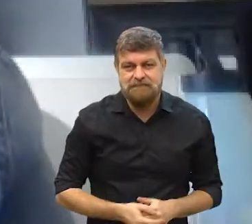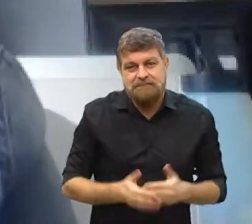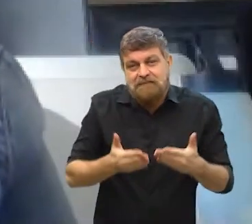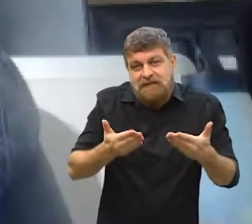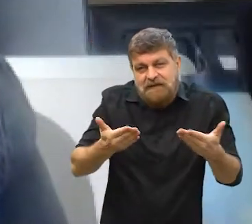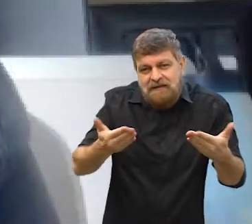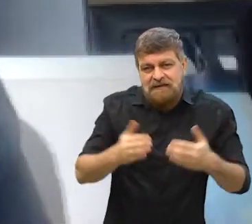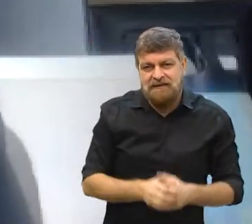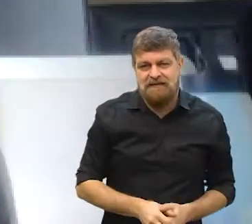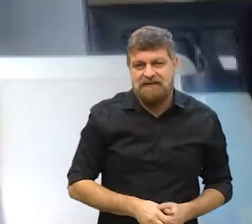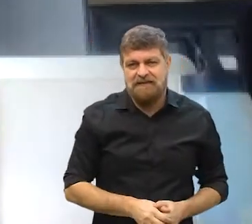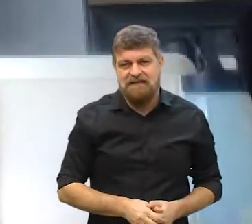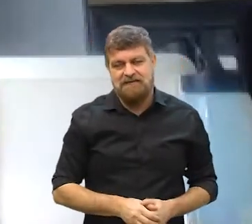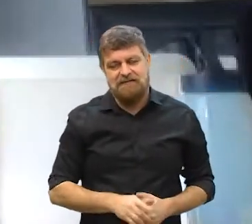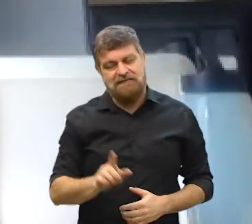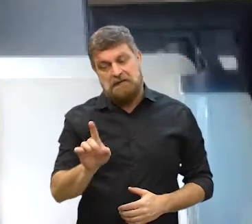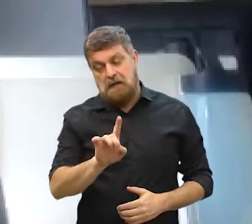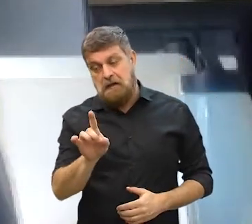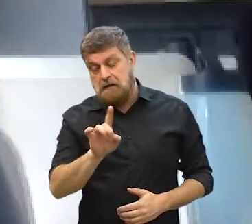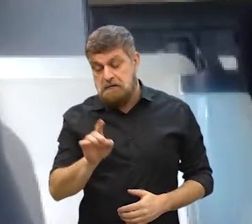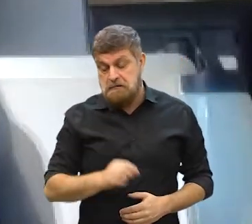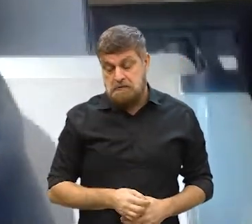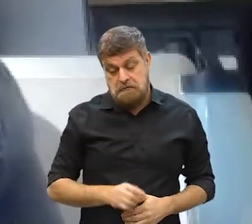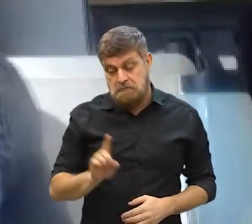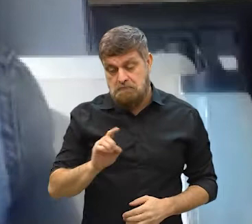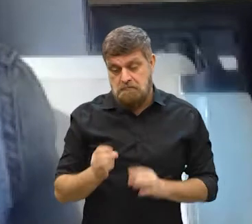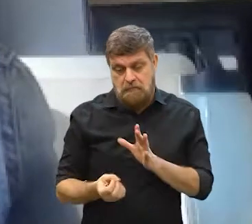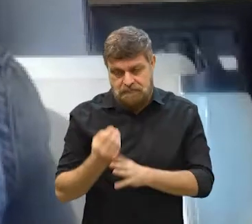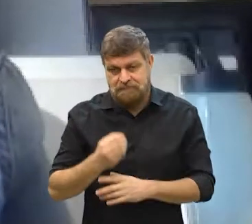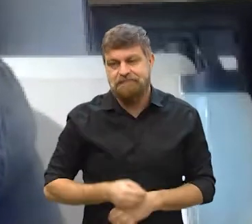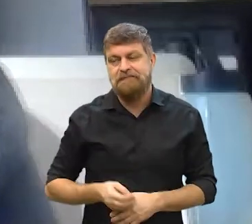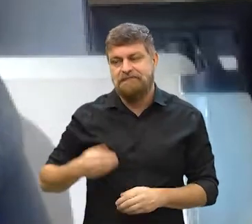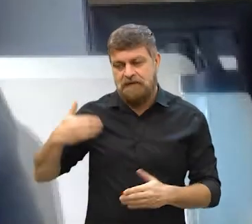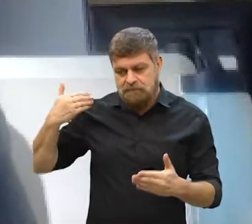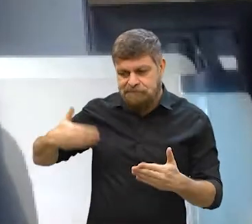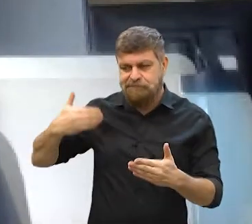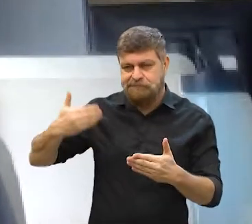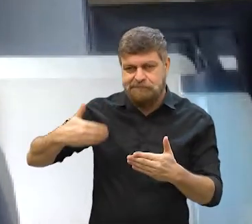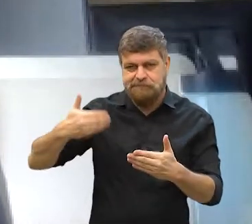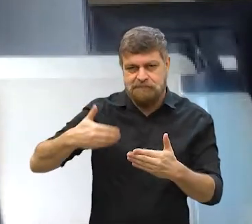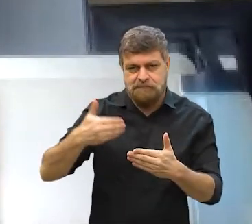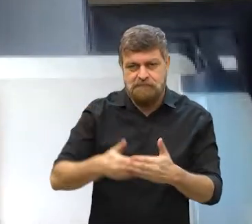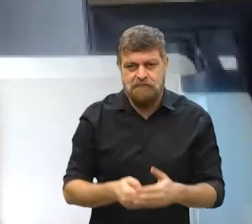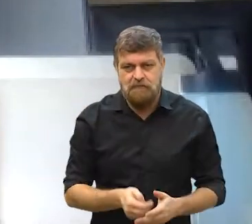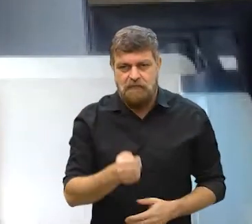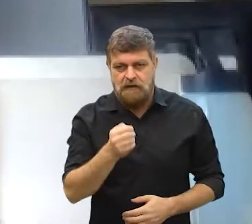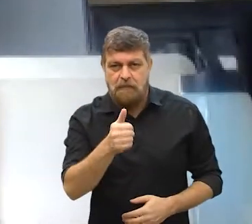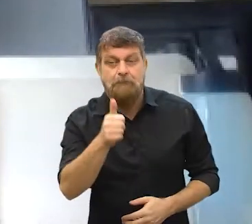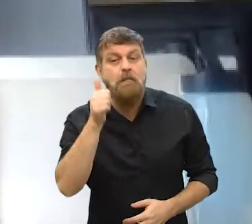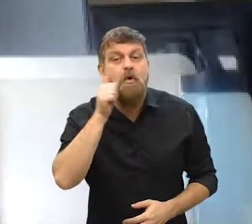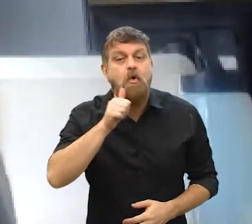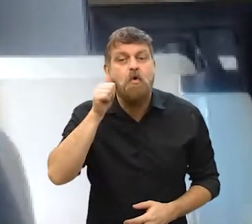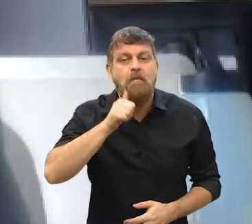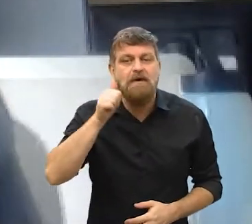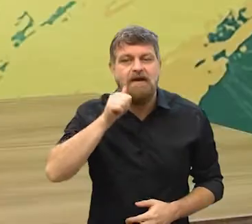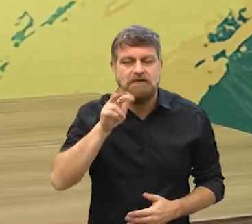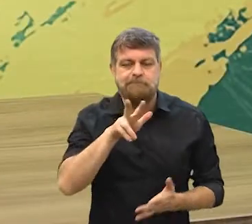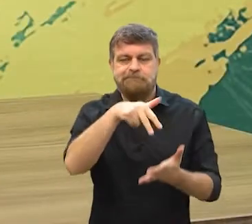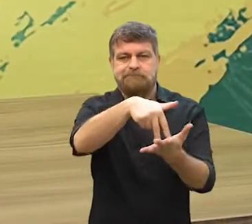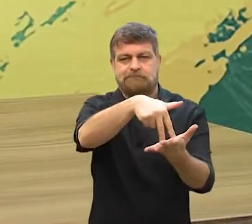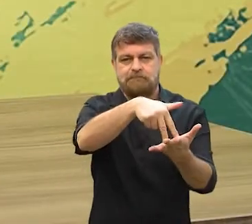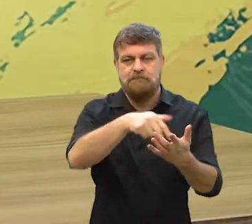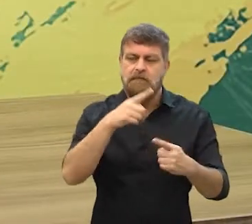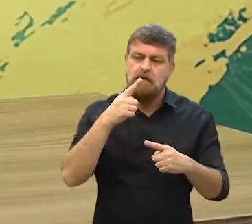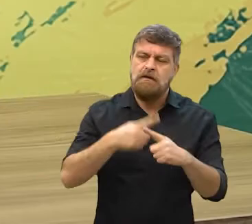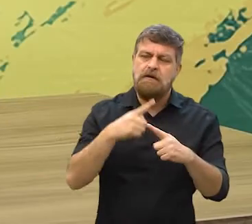Então, não era para ser, mas tem sido, né? E são poucos os destaques femininos. Por que